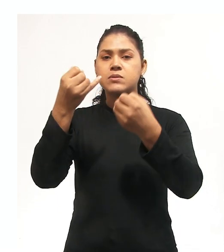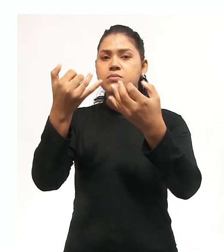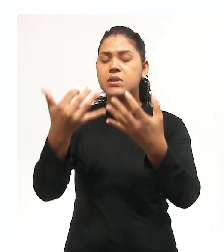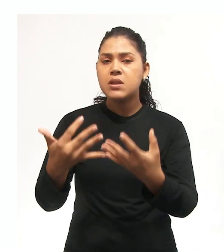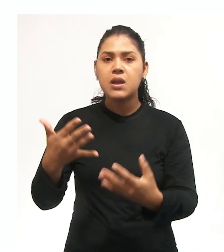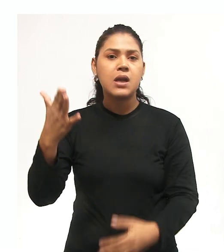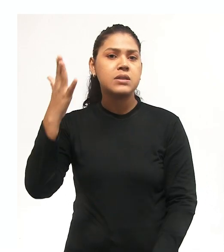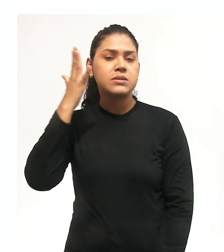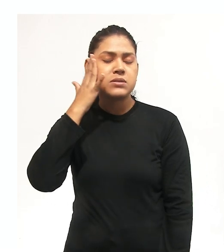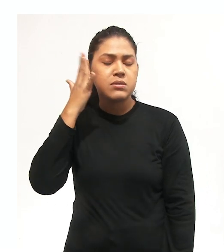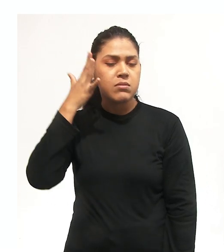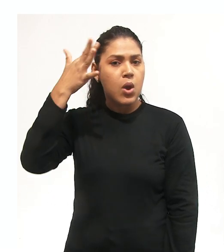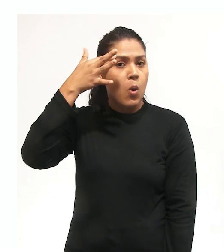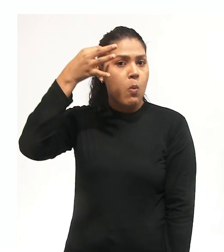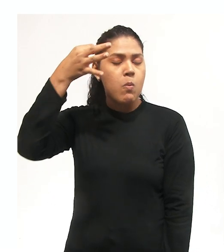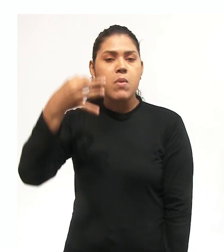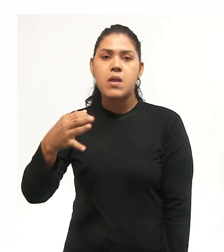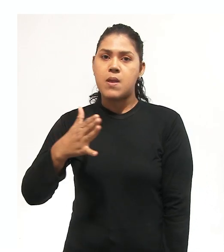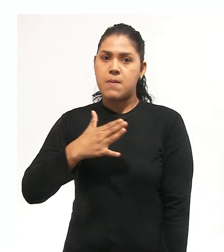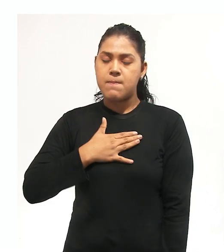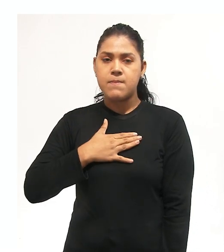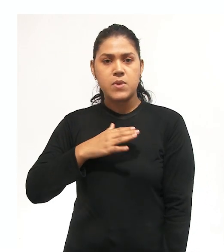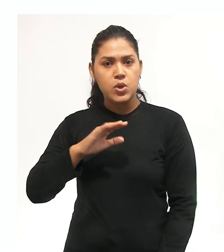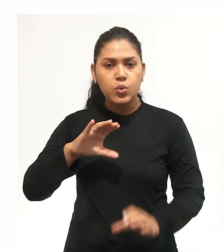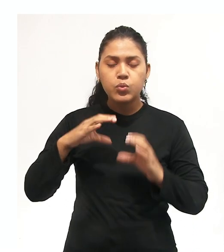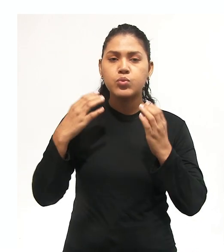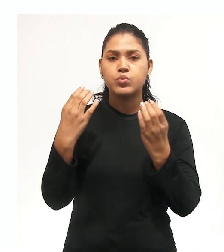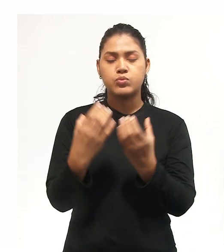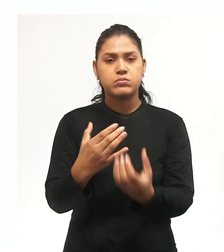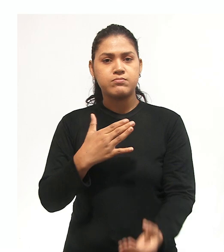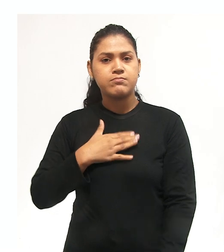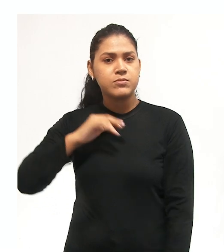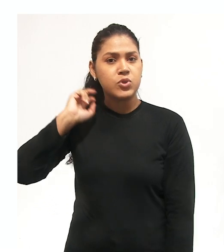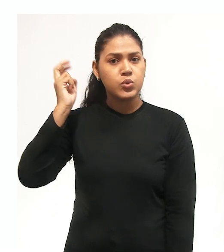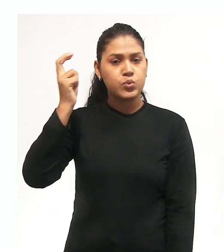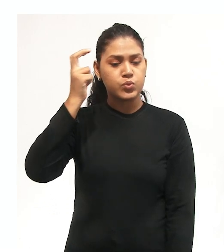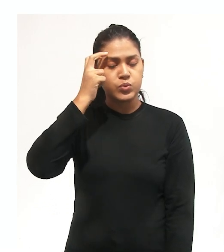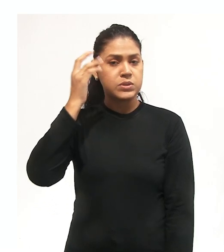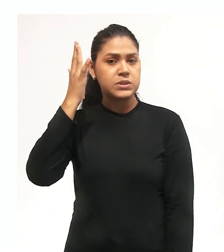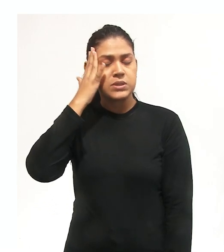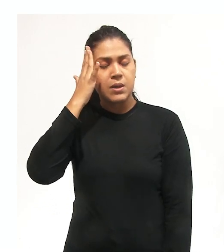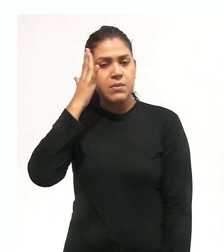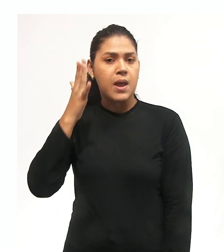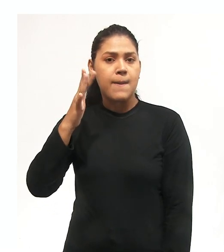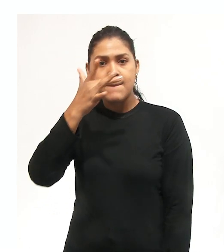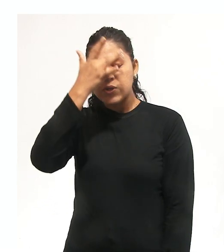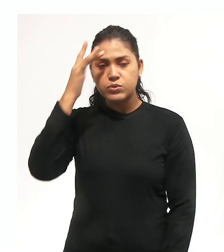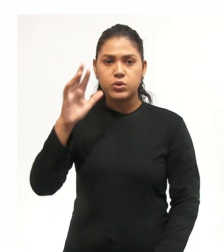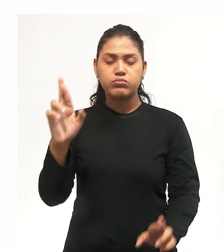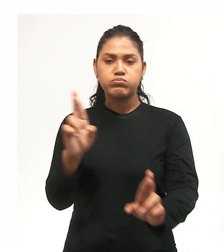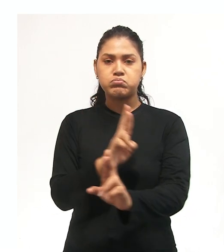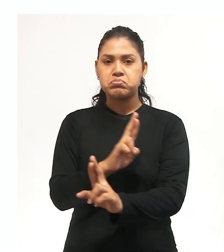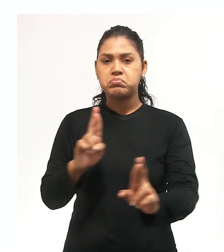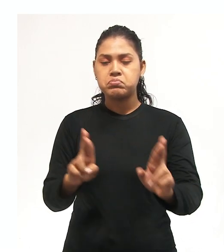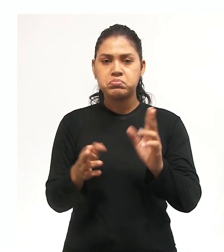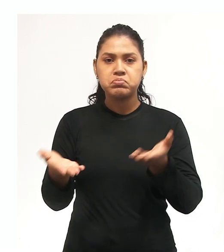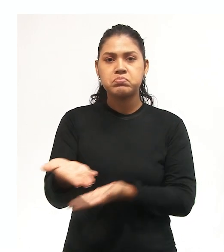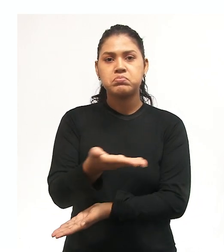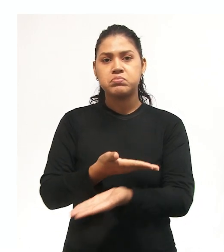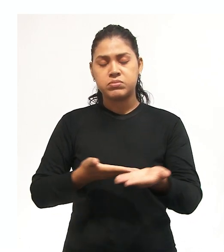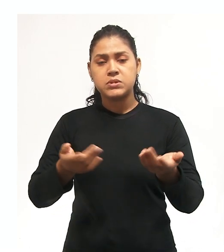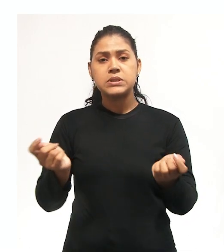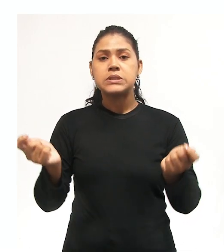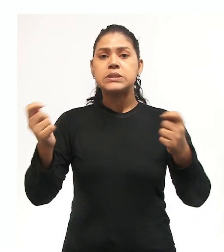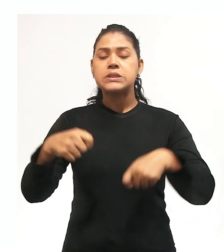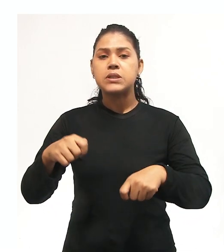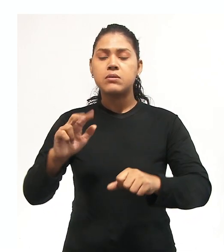um olhar entendendo mesmo o local que eu vivo, as pessoas com quem eu me relaciono, e entendendo essa realidade, eu